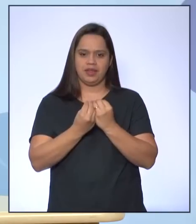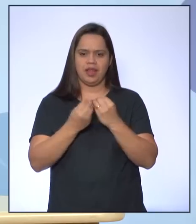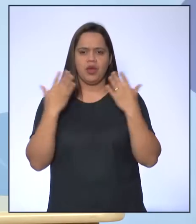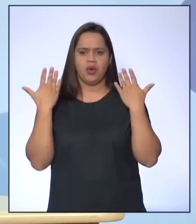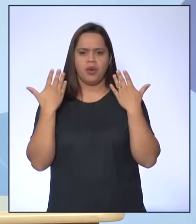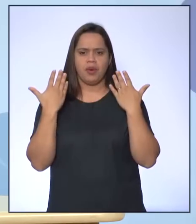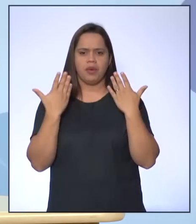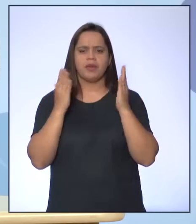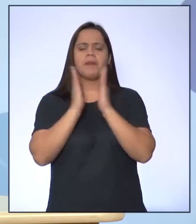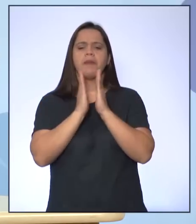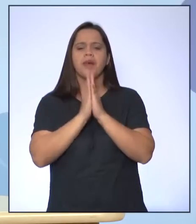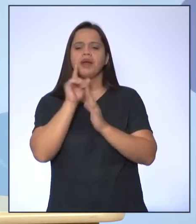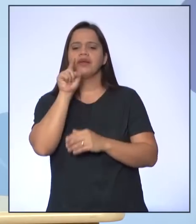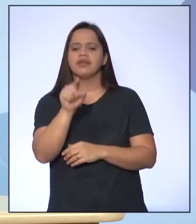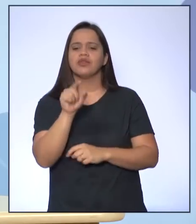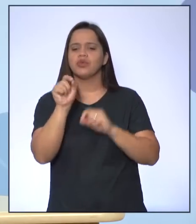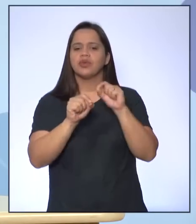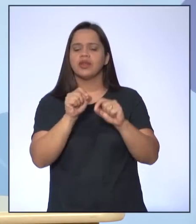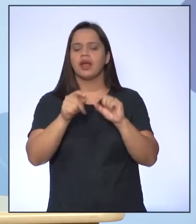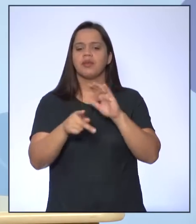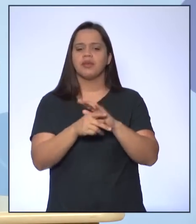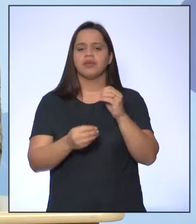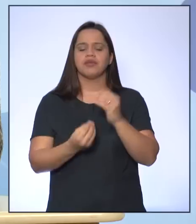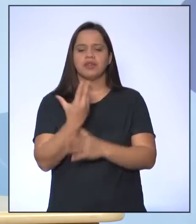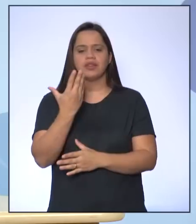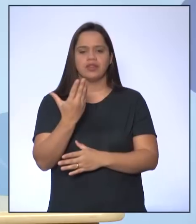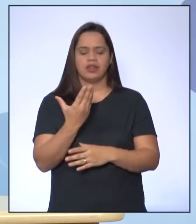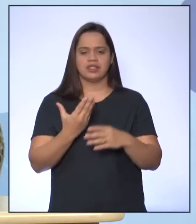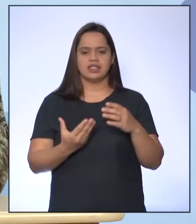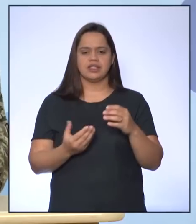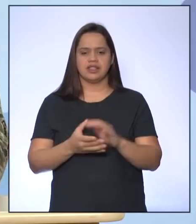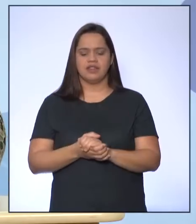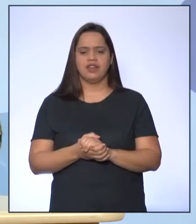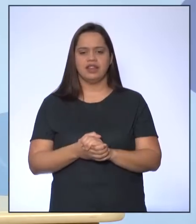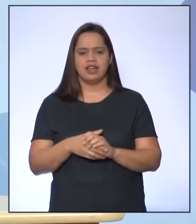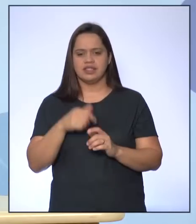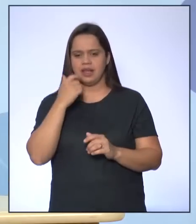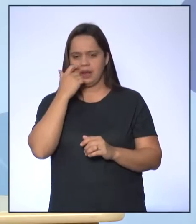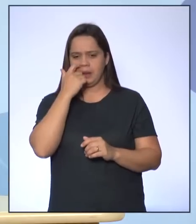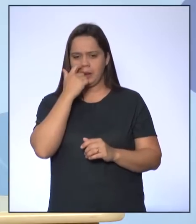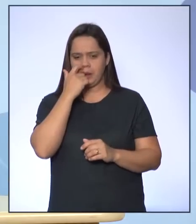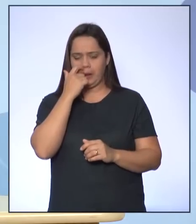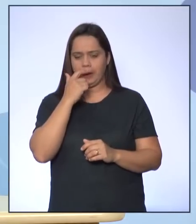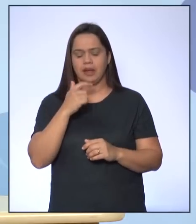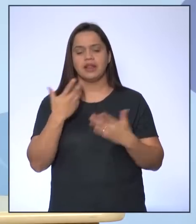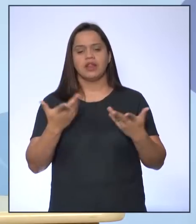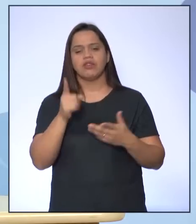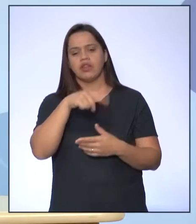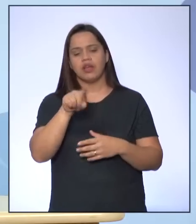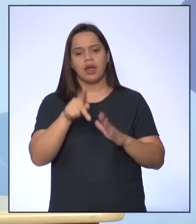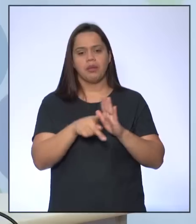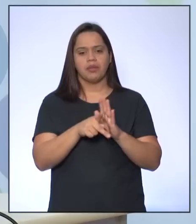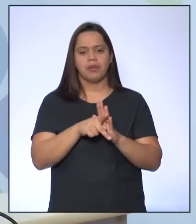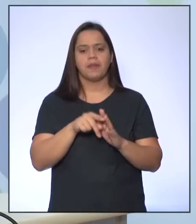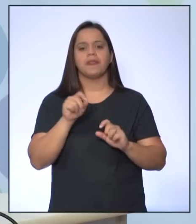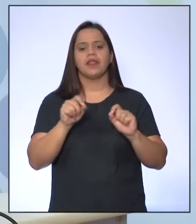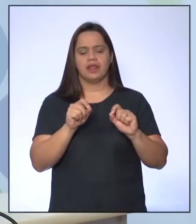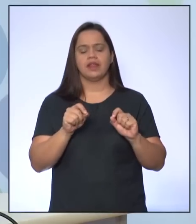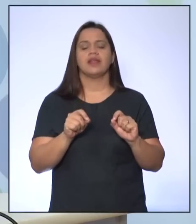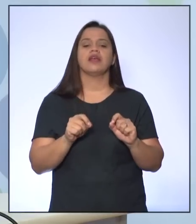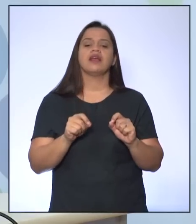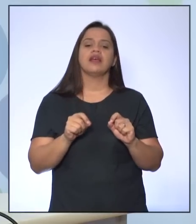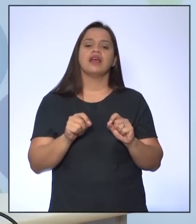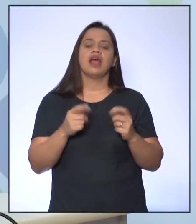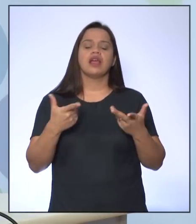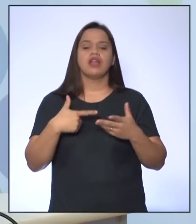parabéns para você é uma fonte material, é uma fonte oral. Nós falamos, né? Está no nosso inconsciente, faz parte da nossa memória. Nós guardamos